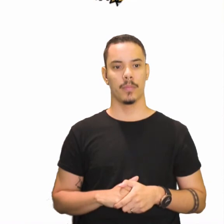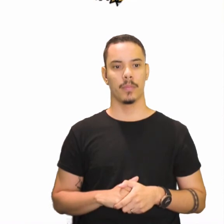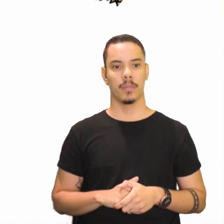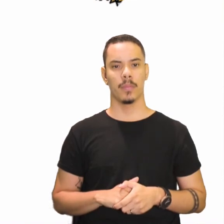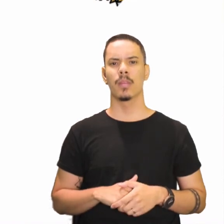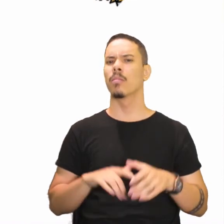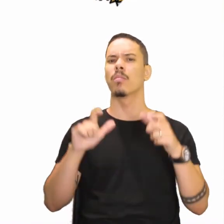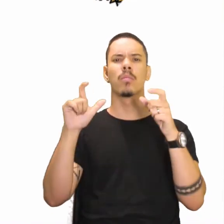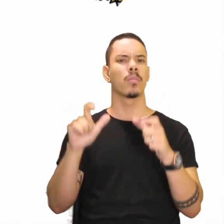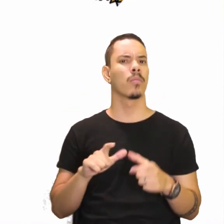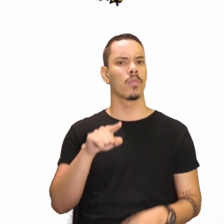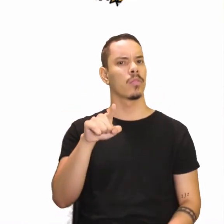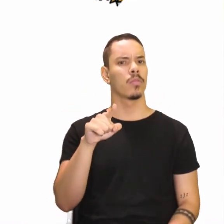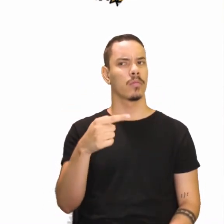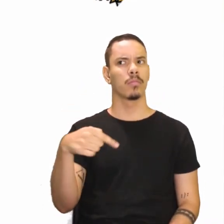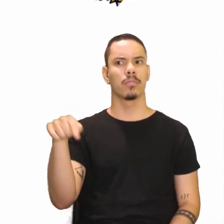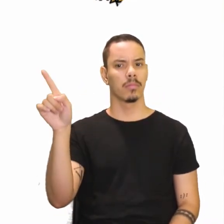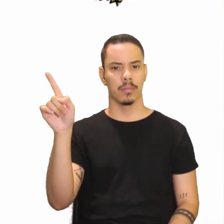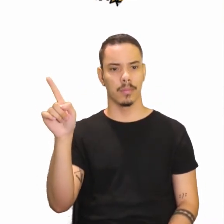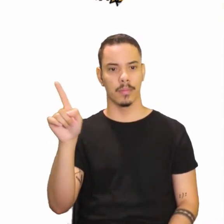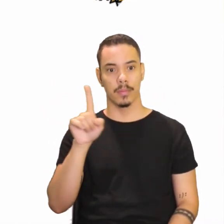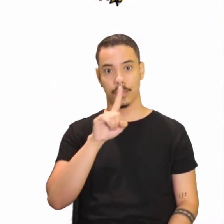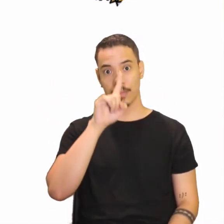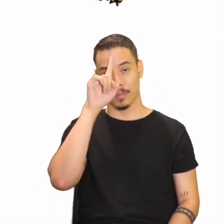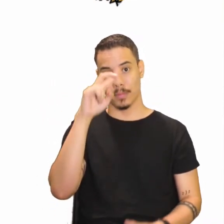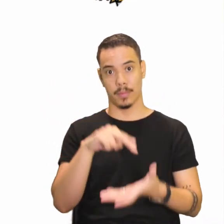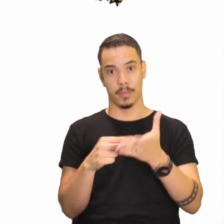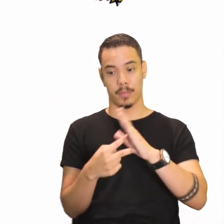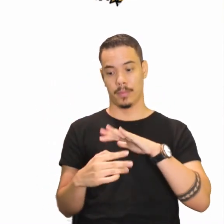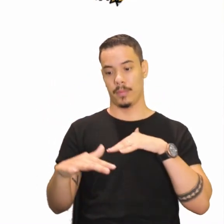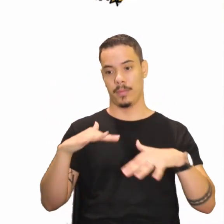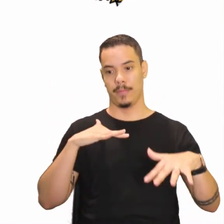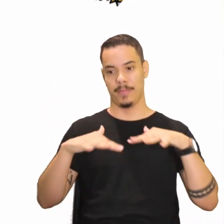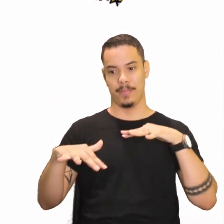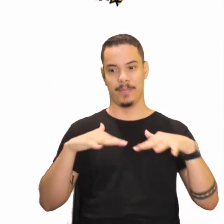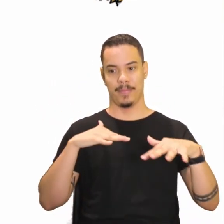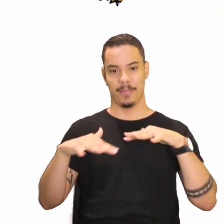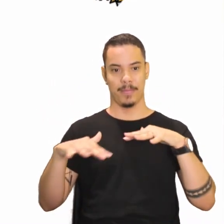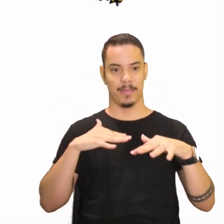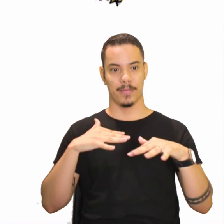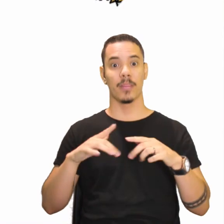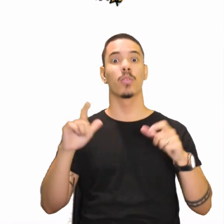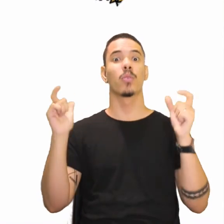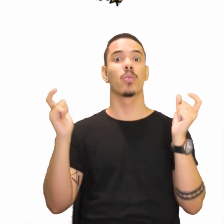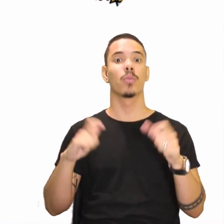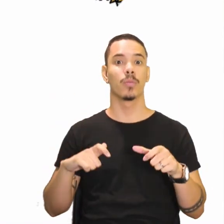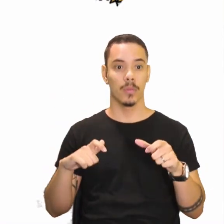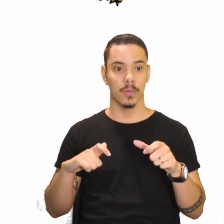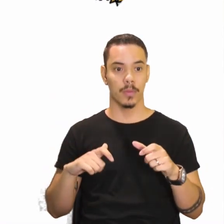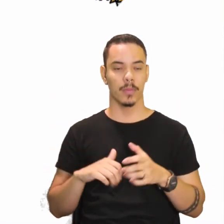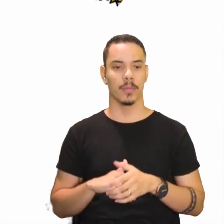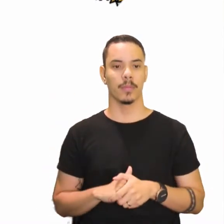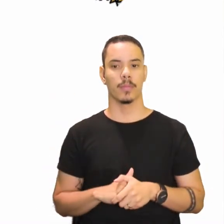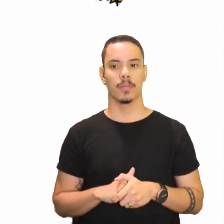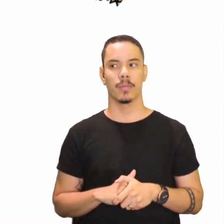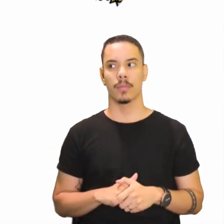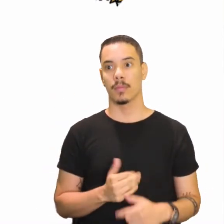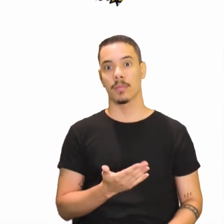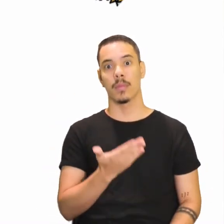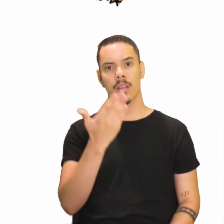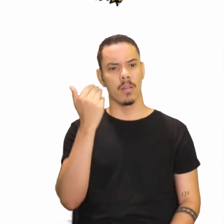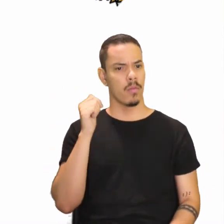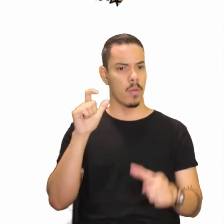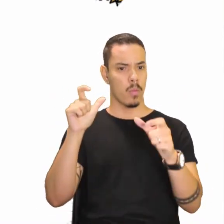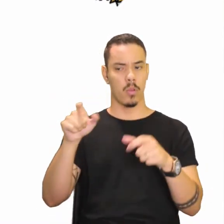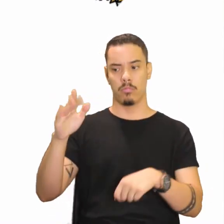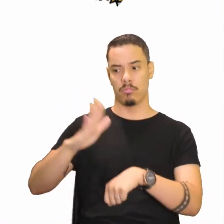Para onde você quer ir? Ideia de movimento. Aonde você quer ir? Vamos aonde